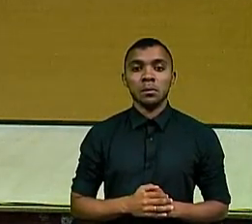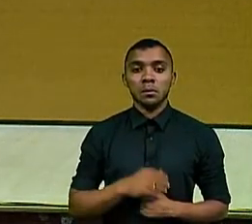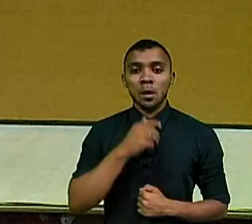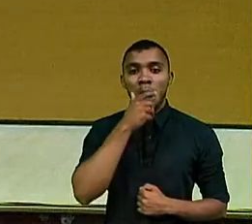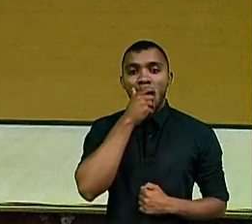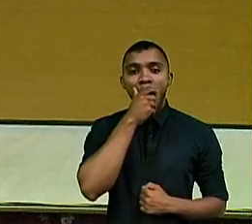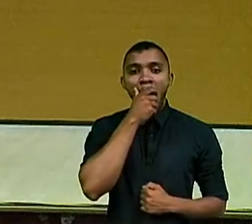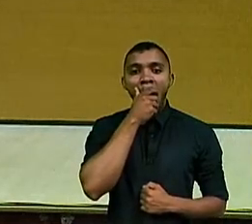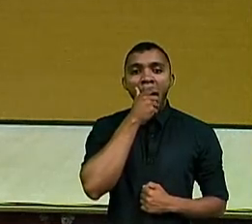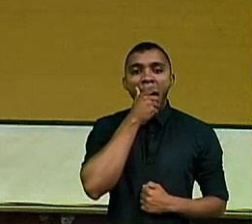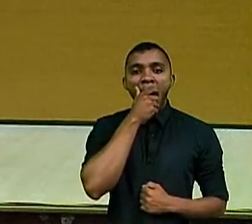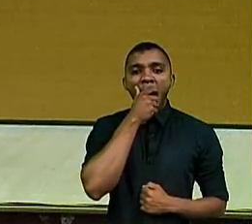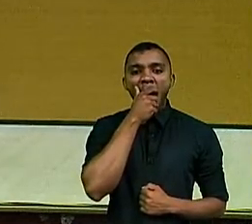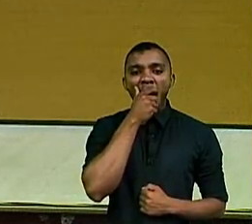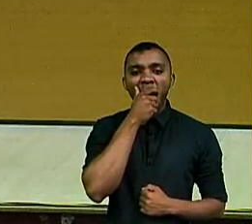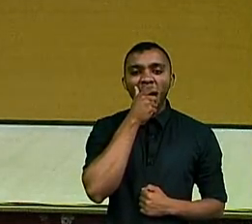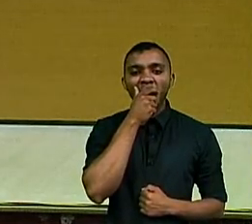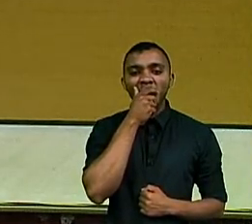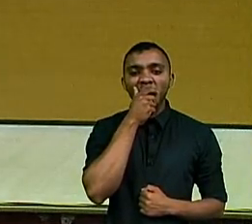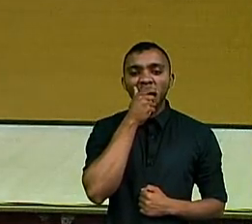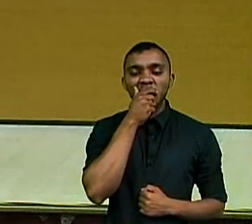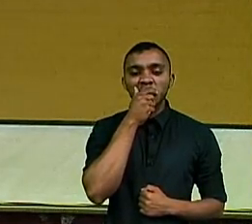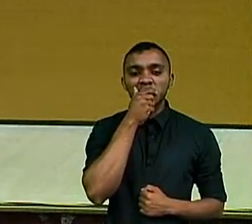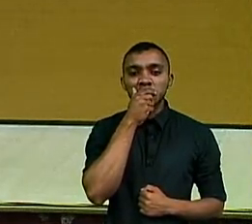a queda do edifício